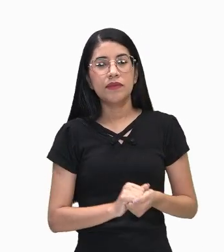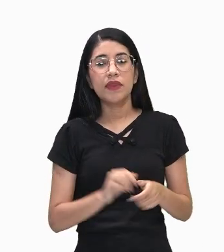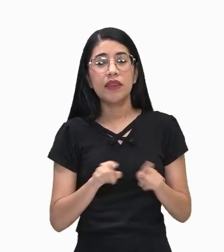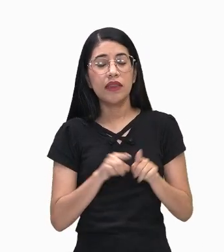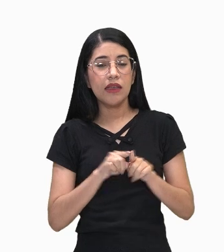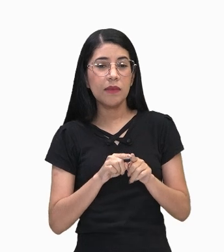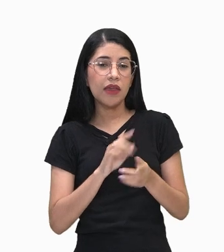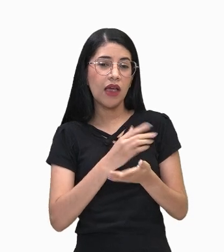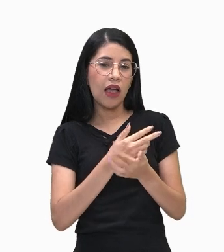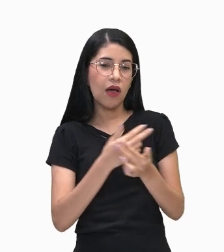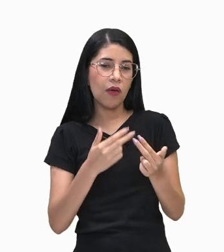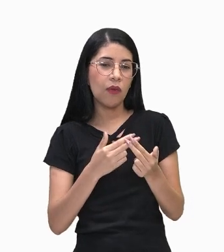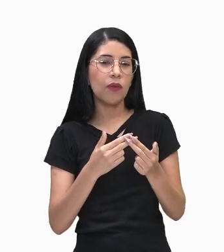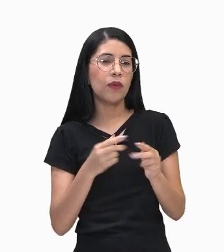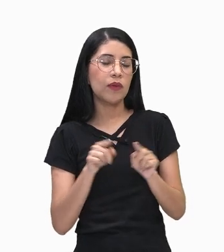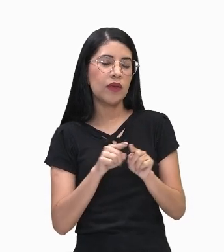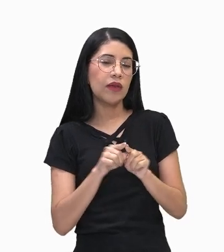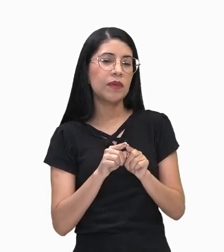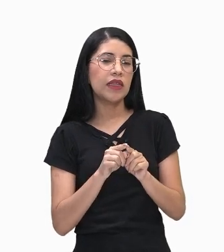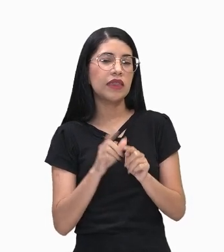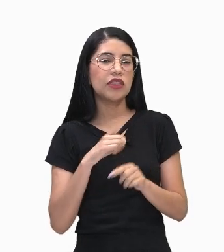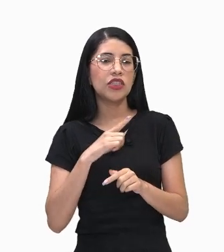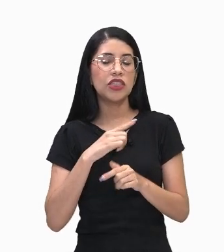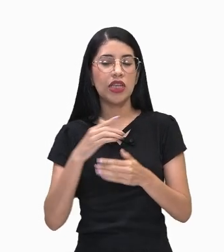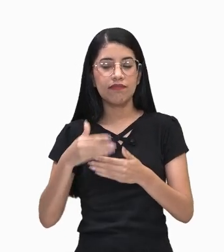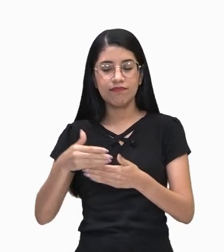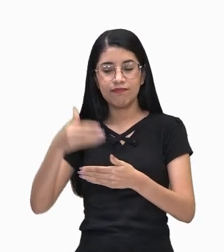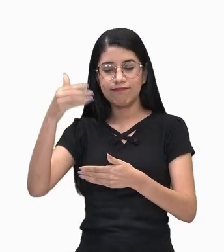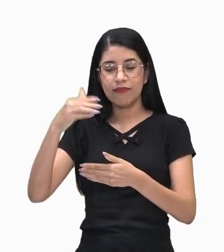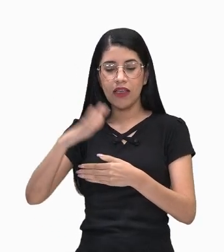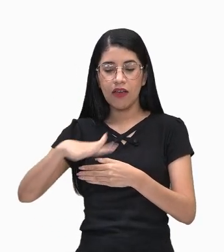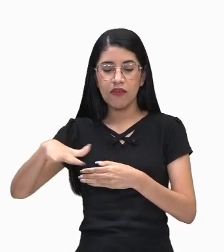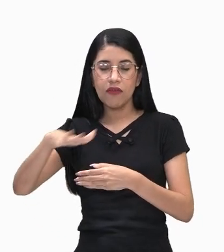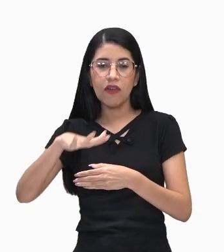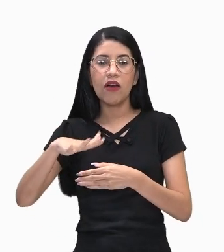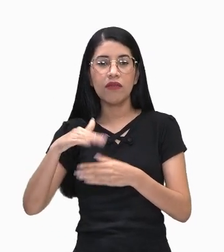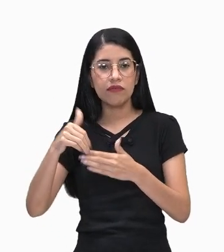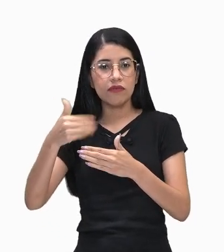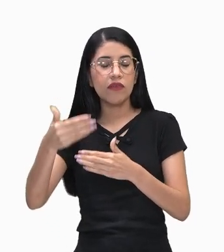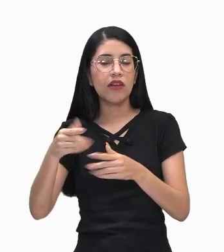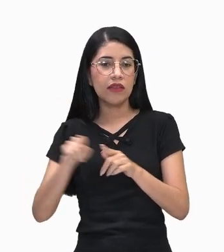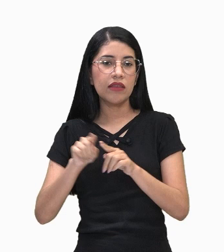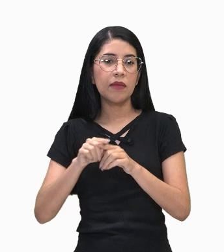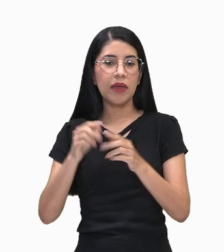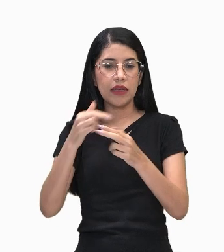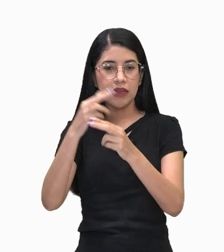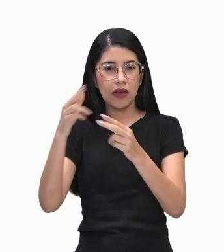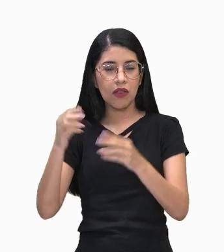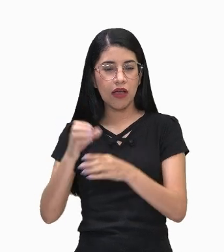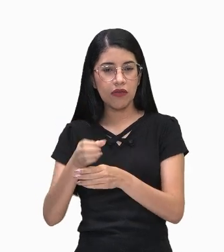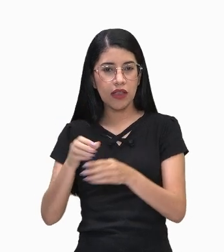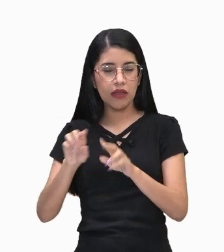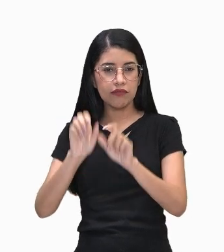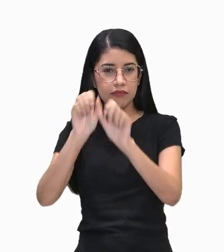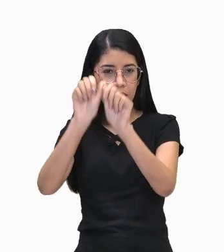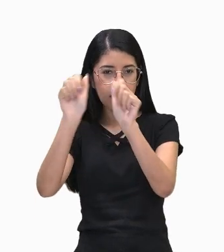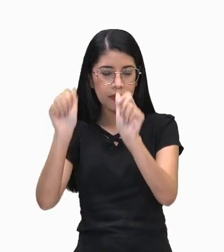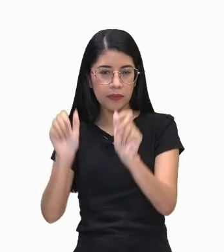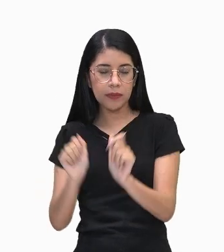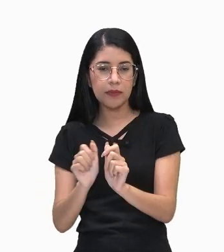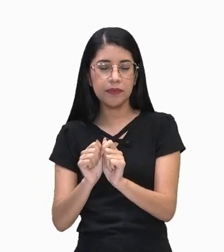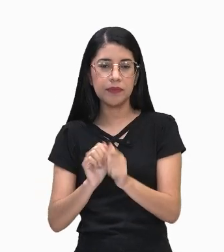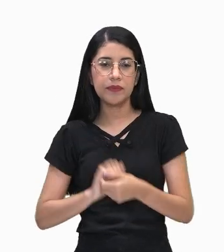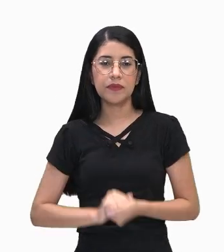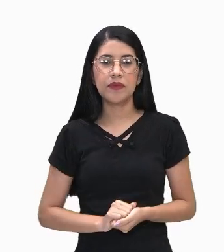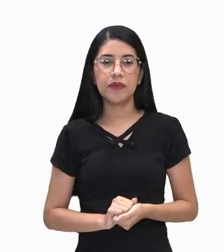relevos também enfeitavam as fachadas. Então, vamos mostrar para vocês essas esculturas